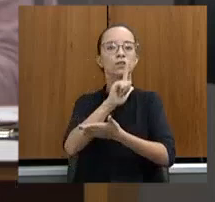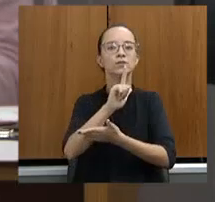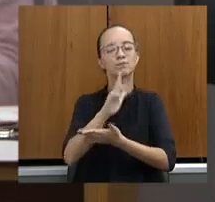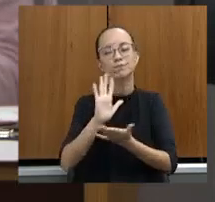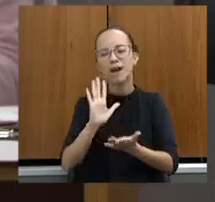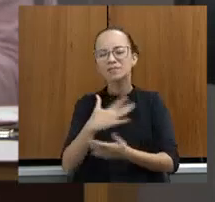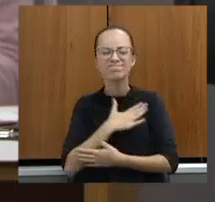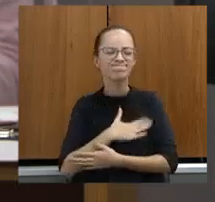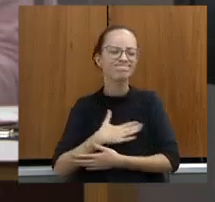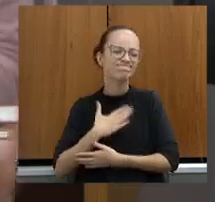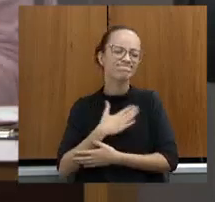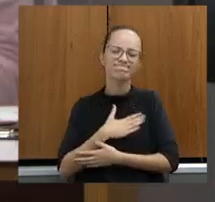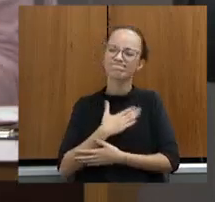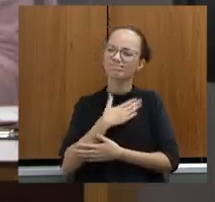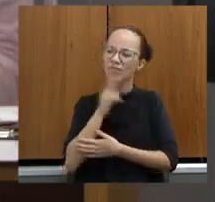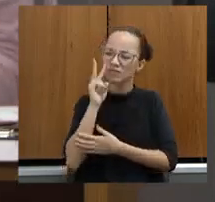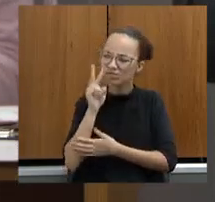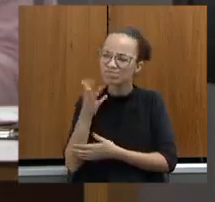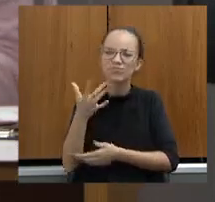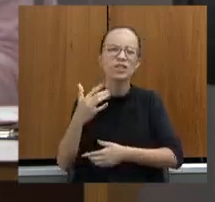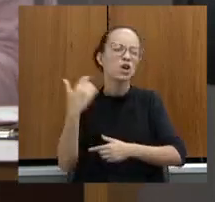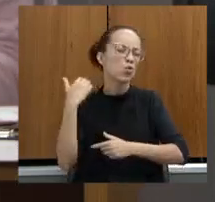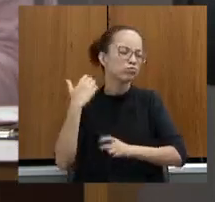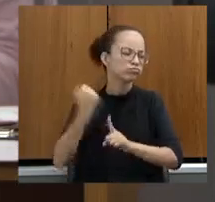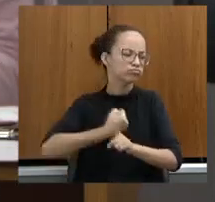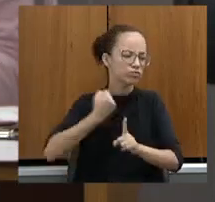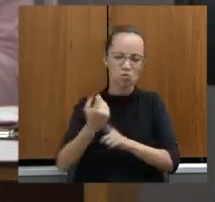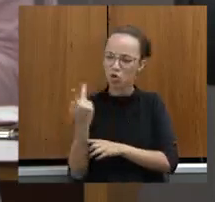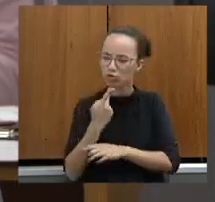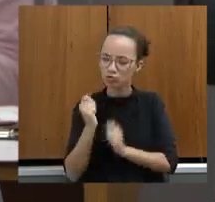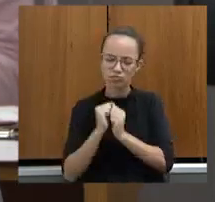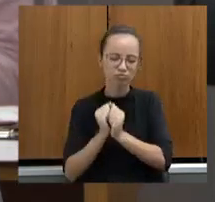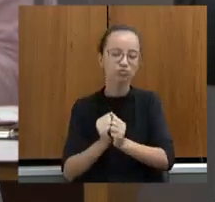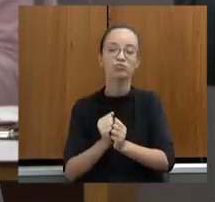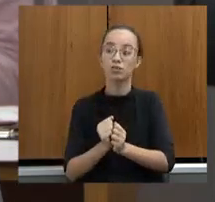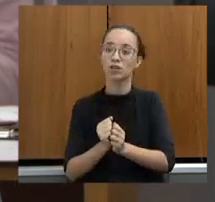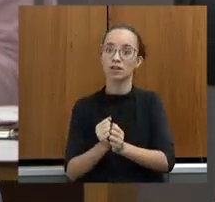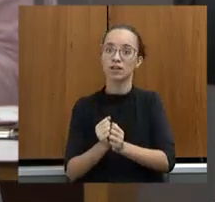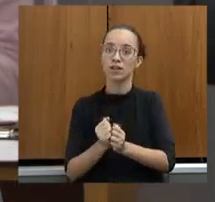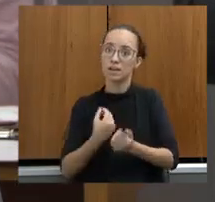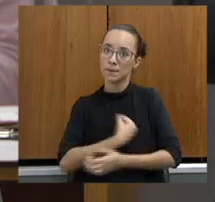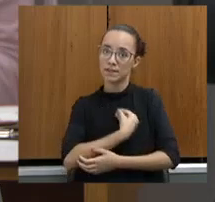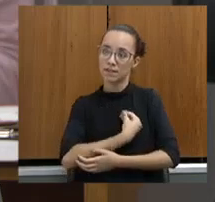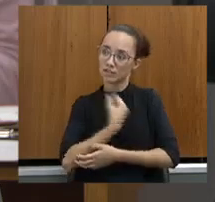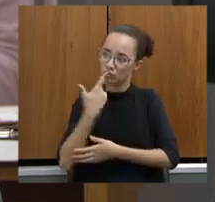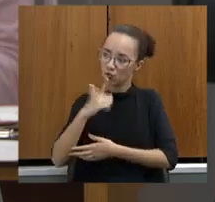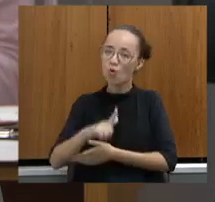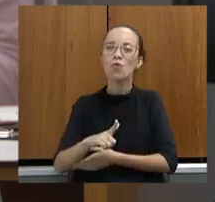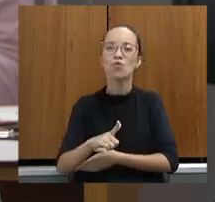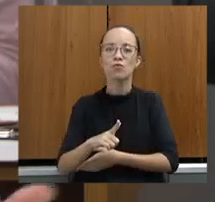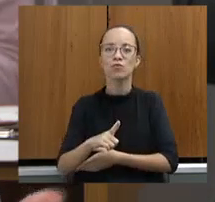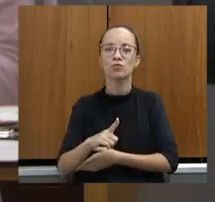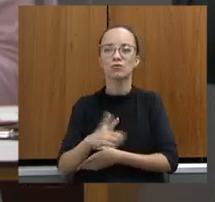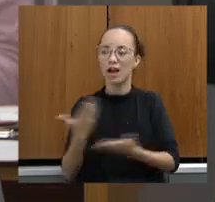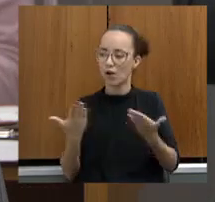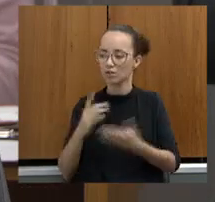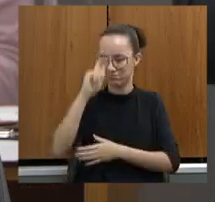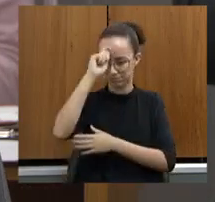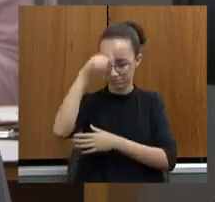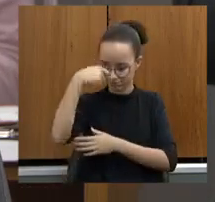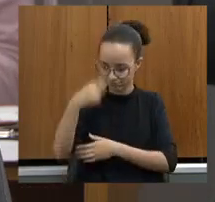depois de tanto tempo de tantas batalhas disputadas juntos estar aqui quase que em tom de homenagem